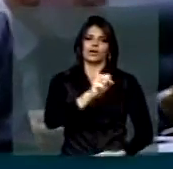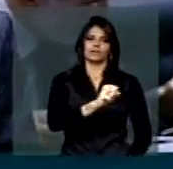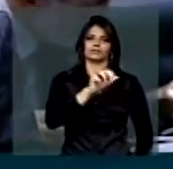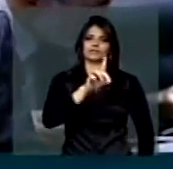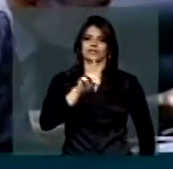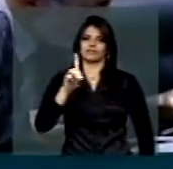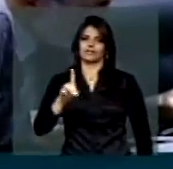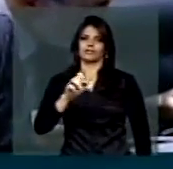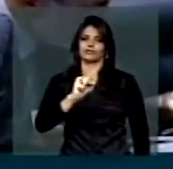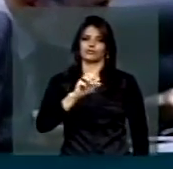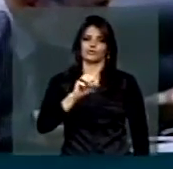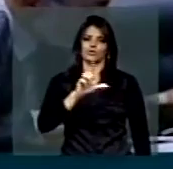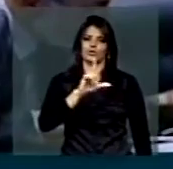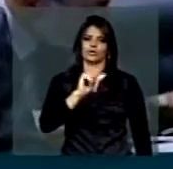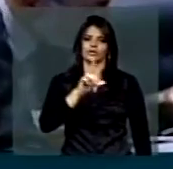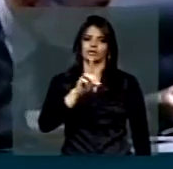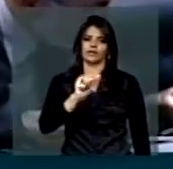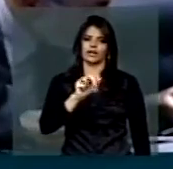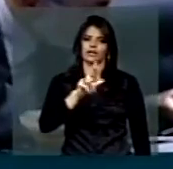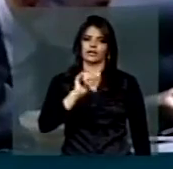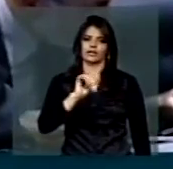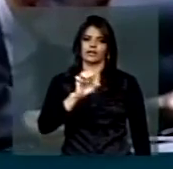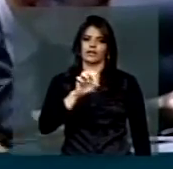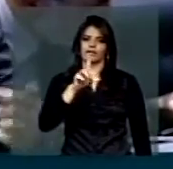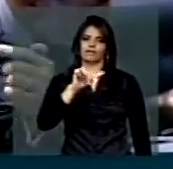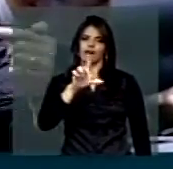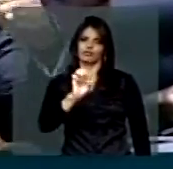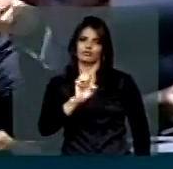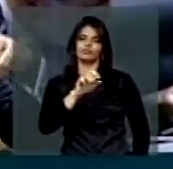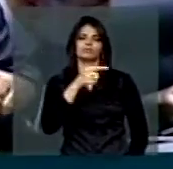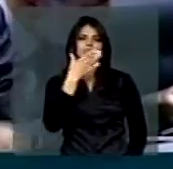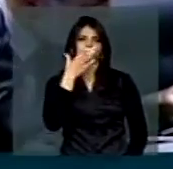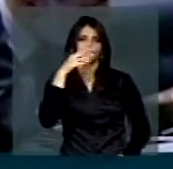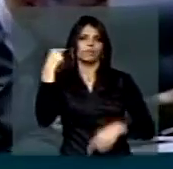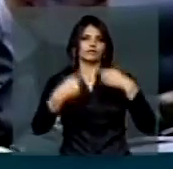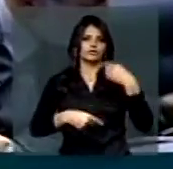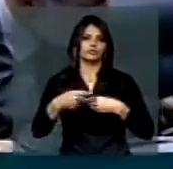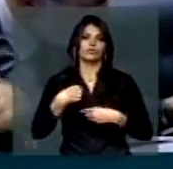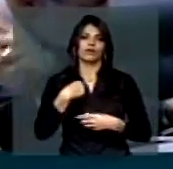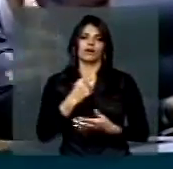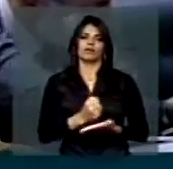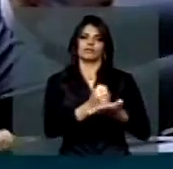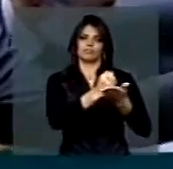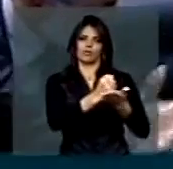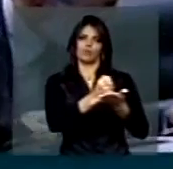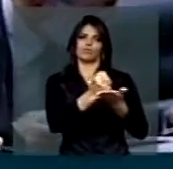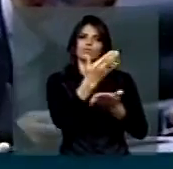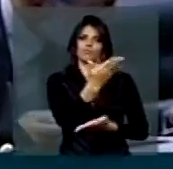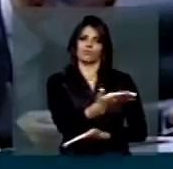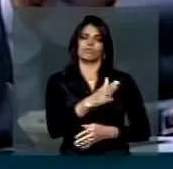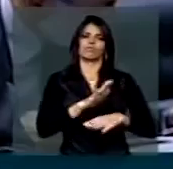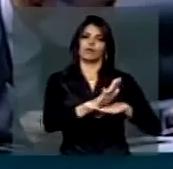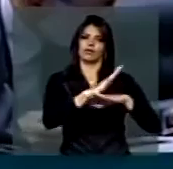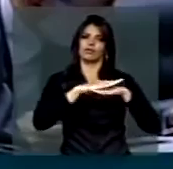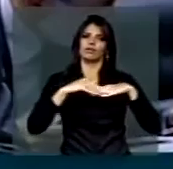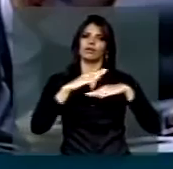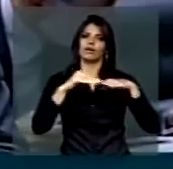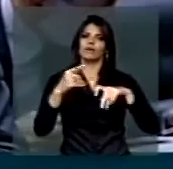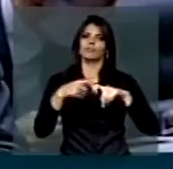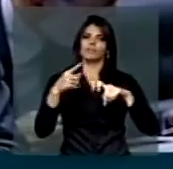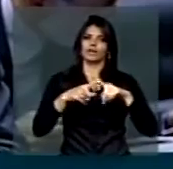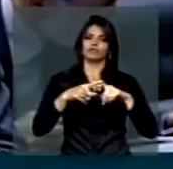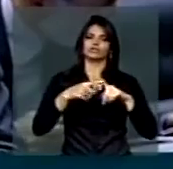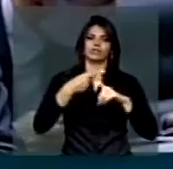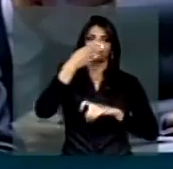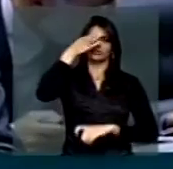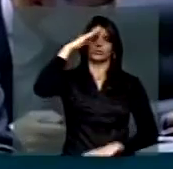Solidariedade, a médica cubana, e mais, a compreensão que eu tenho, que nós todos devemos ter, de que é